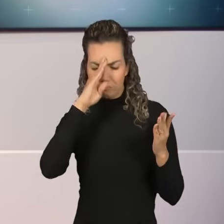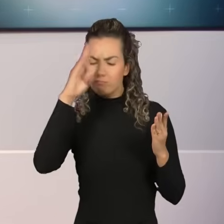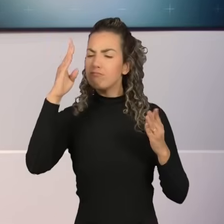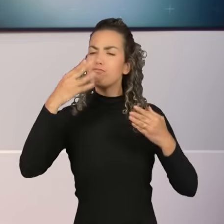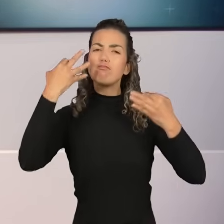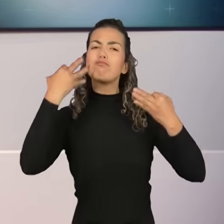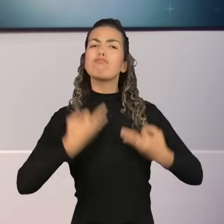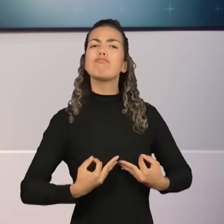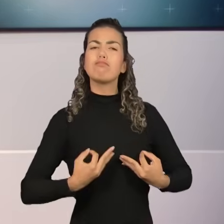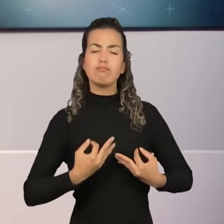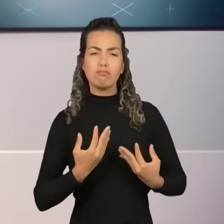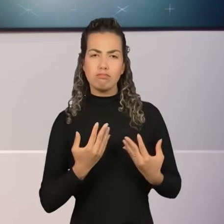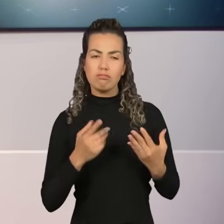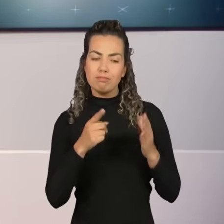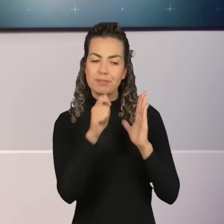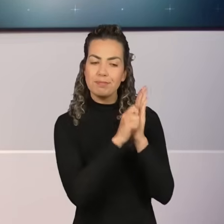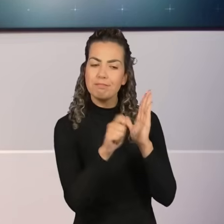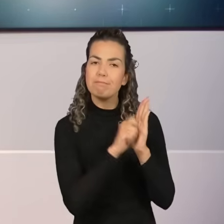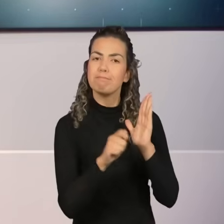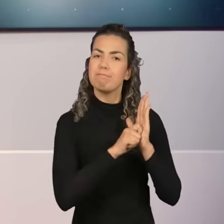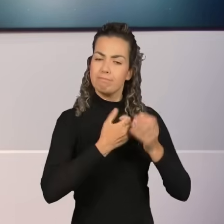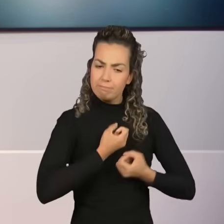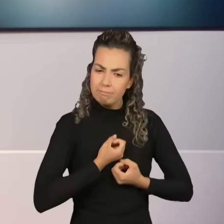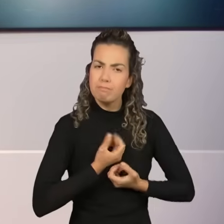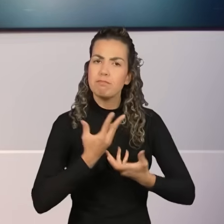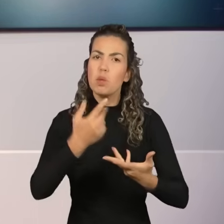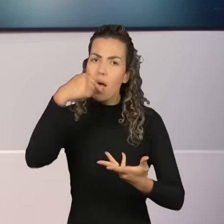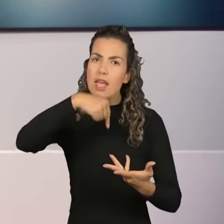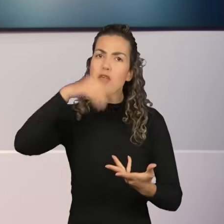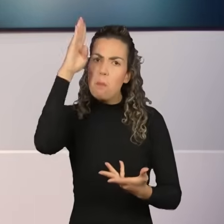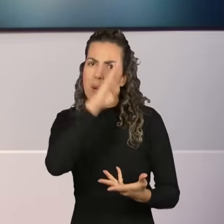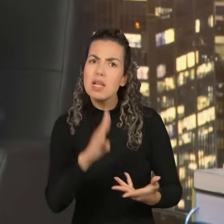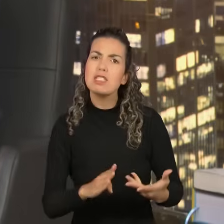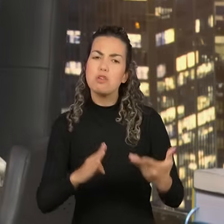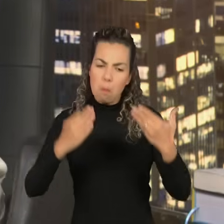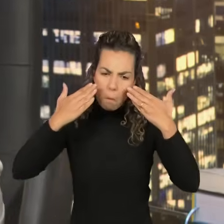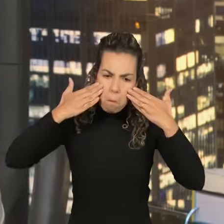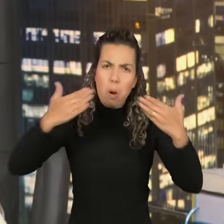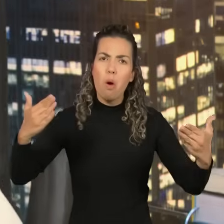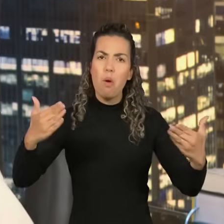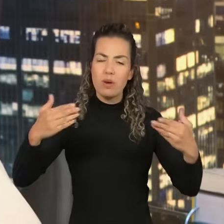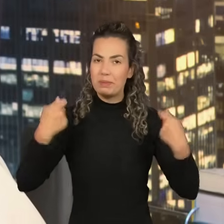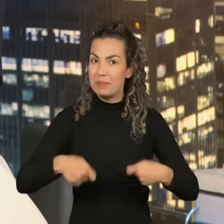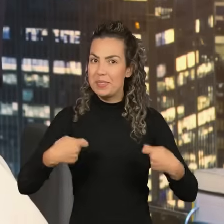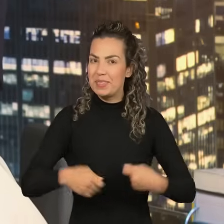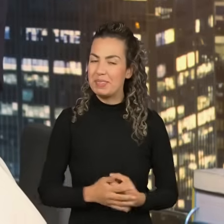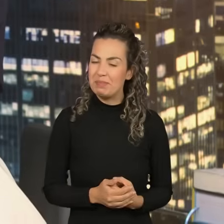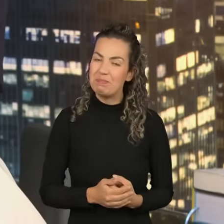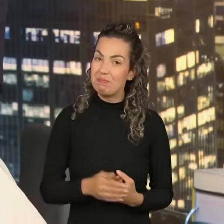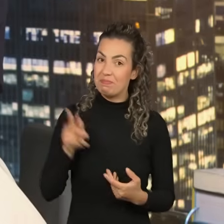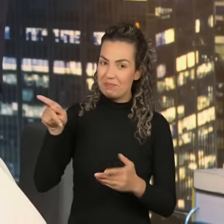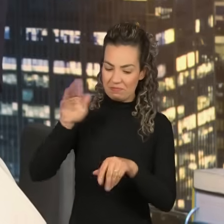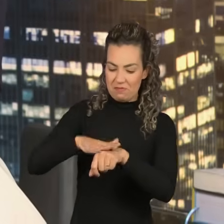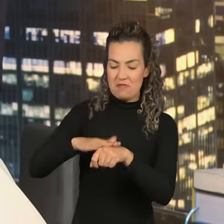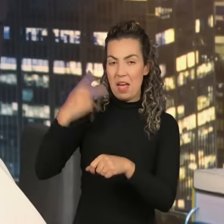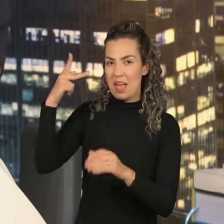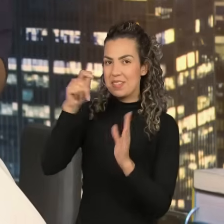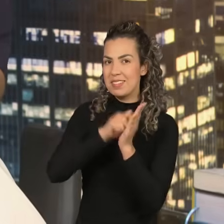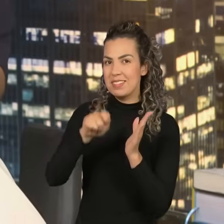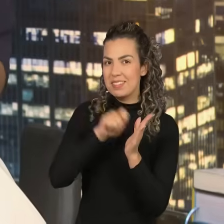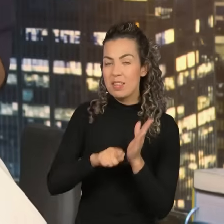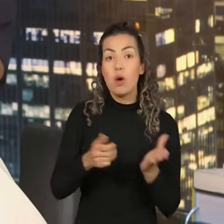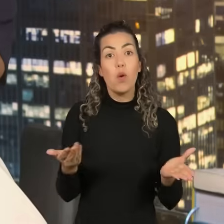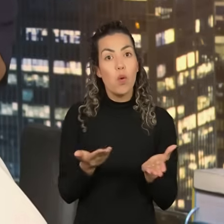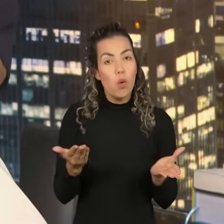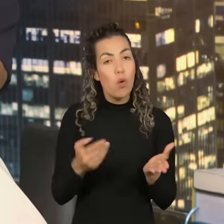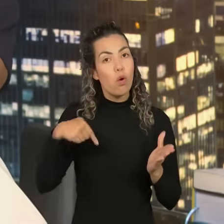o Brasil, que, segundo ele, precisava mostrar a sua cara. Na opinião de hoje, a gente revisita esse legado